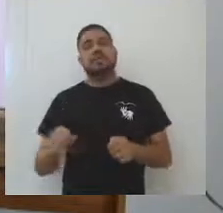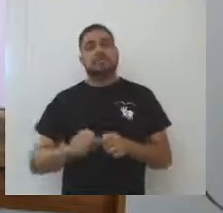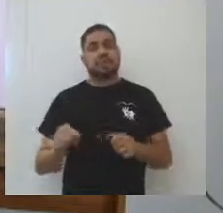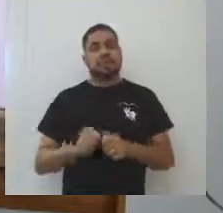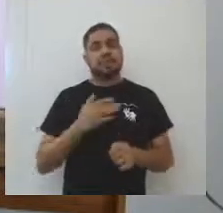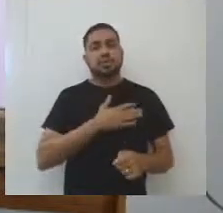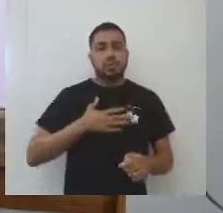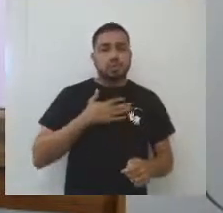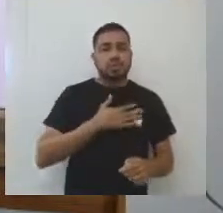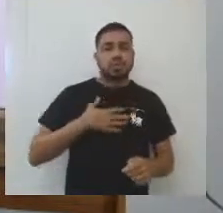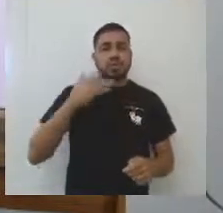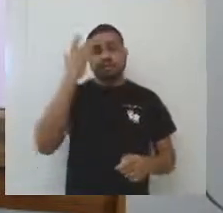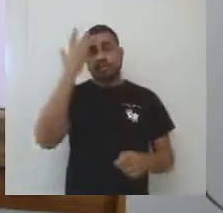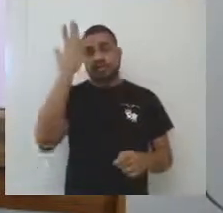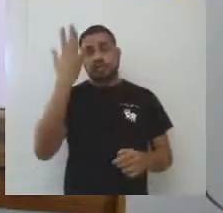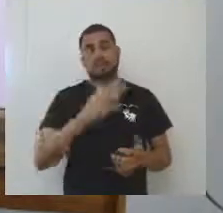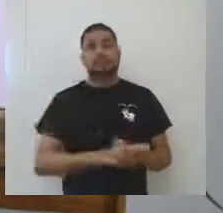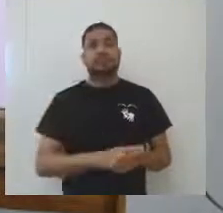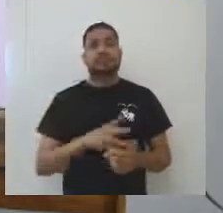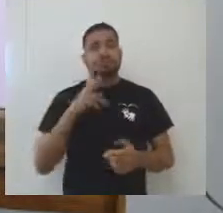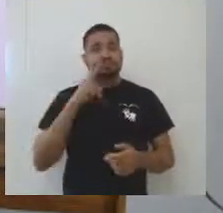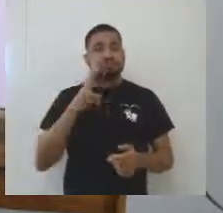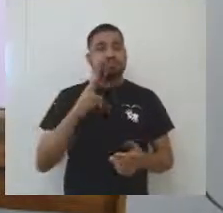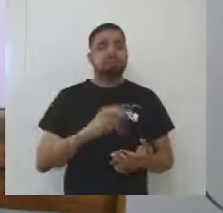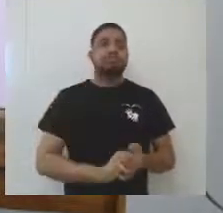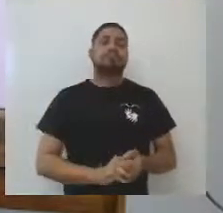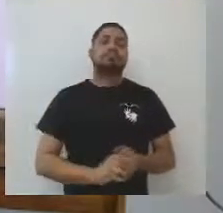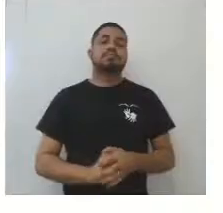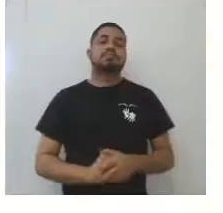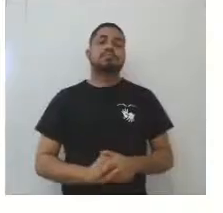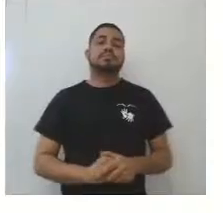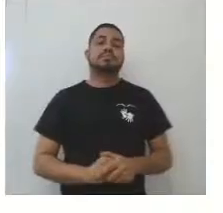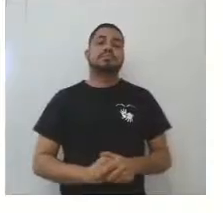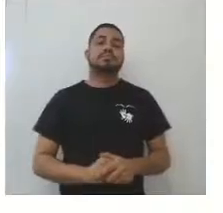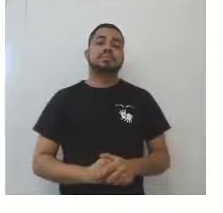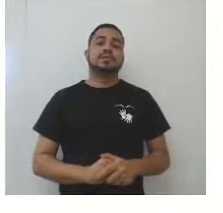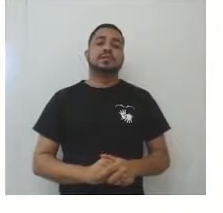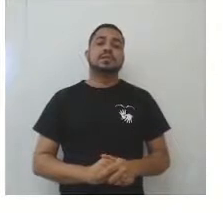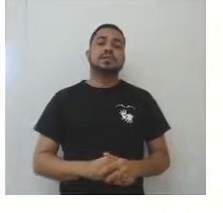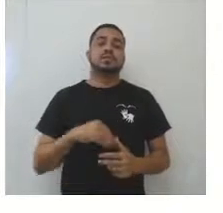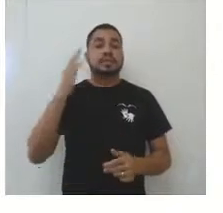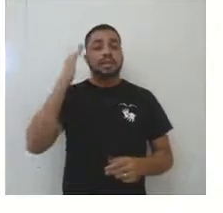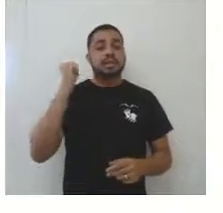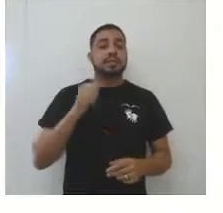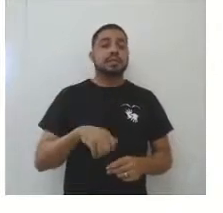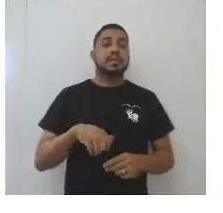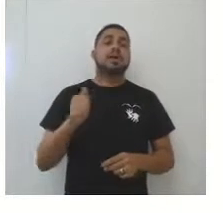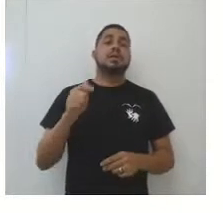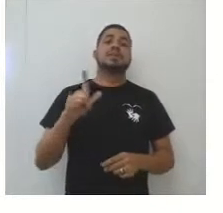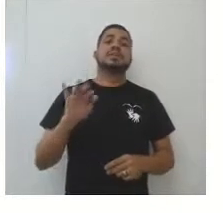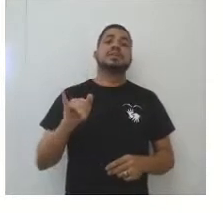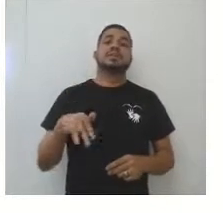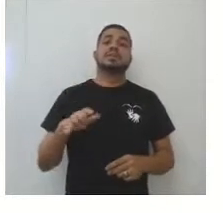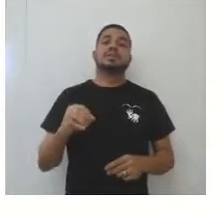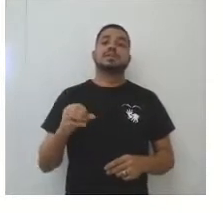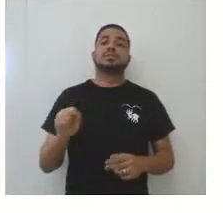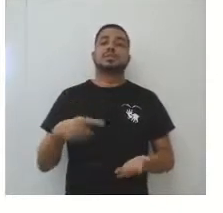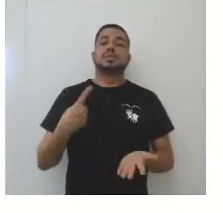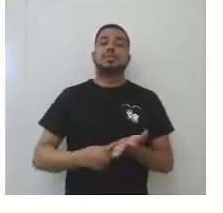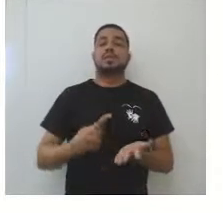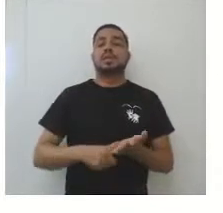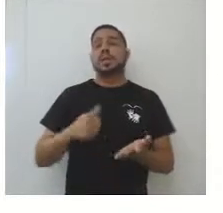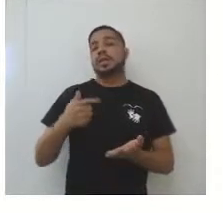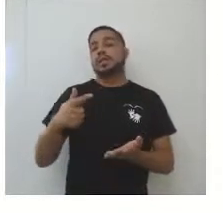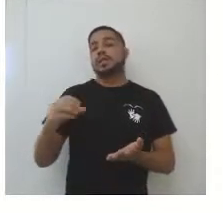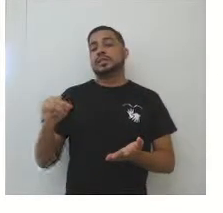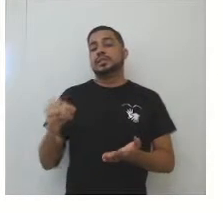você gosta e acha fácil. Vê? Olha o que acontece. Sabe-se que o albinismo é determinado pela ação de um